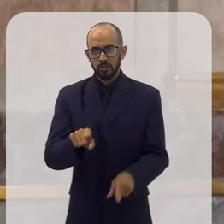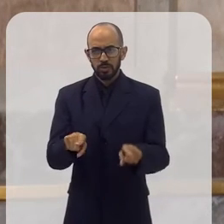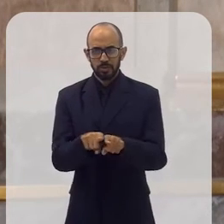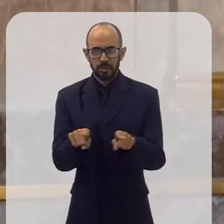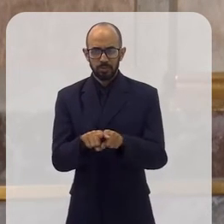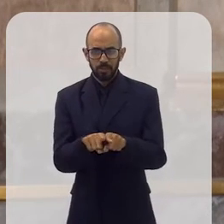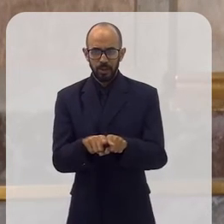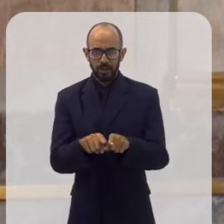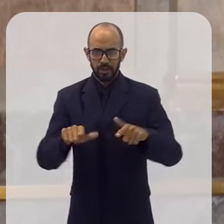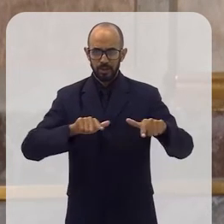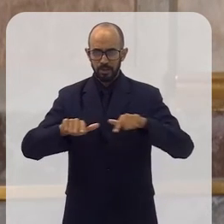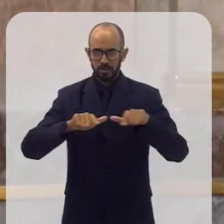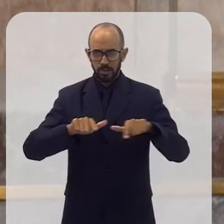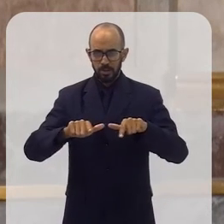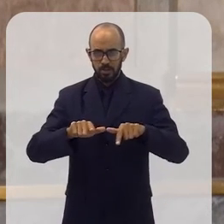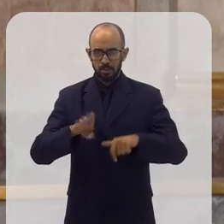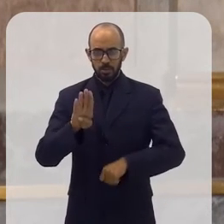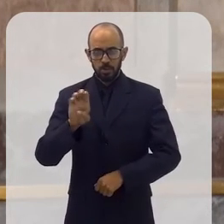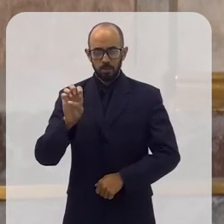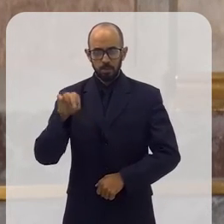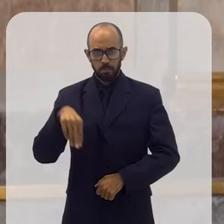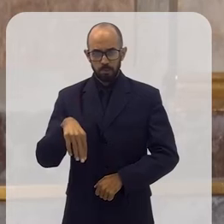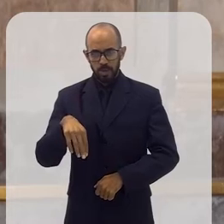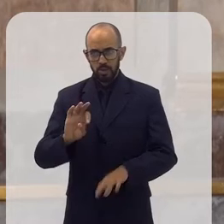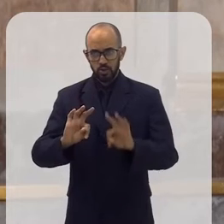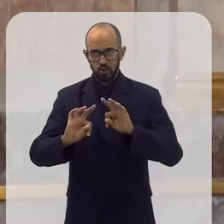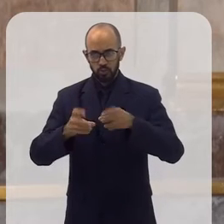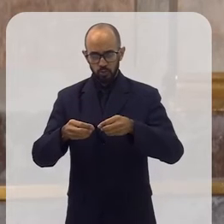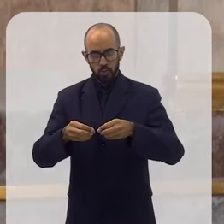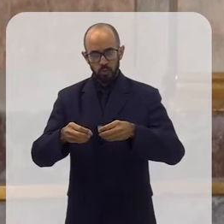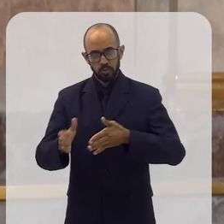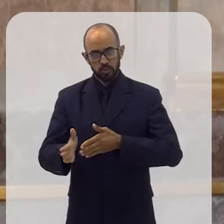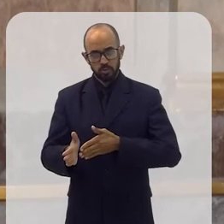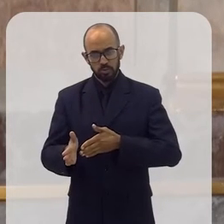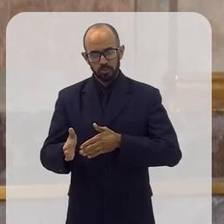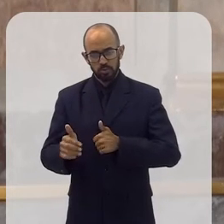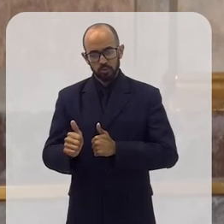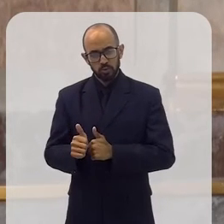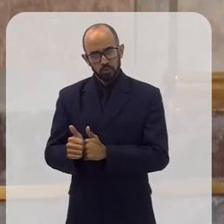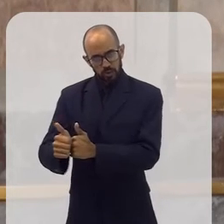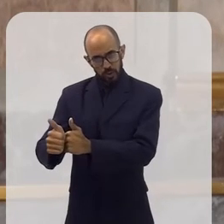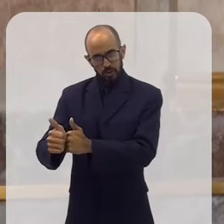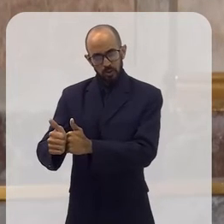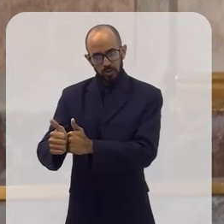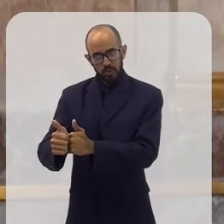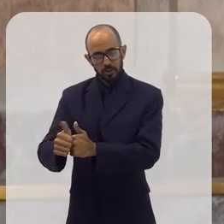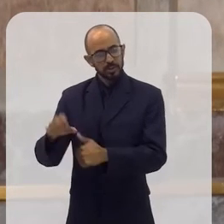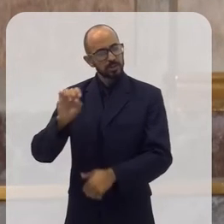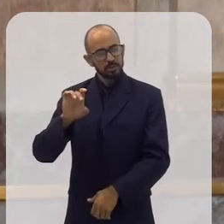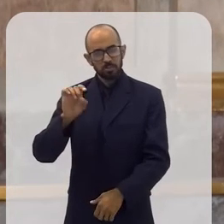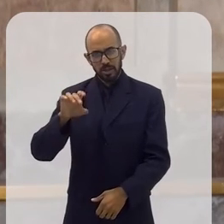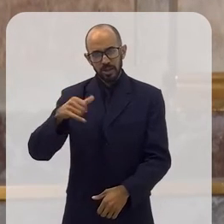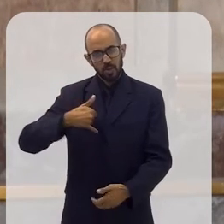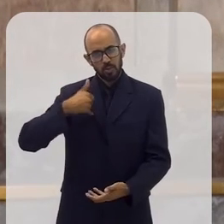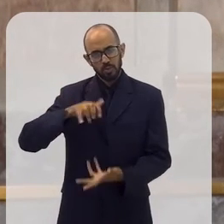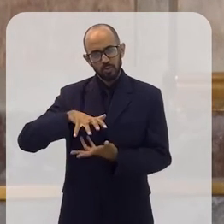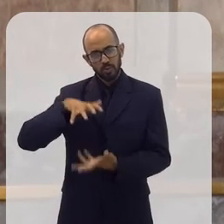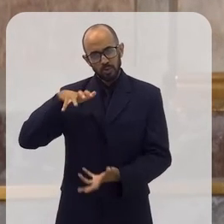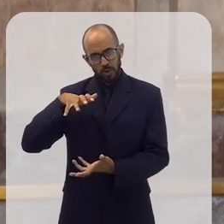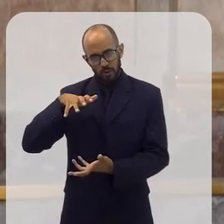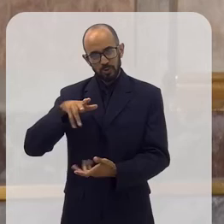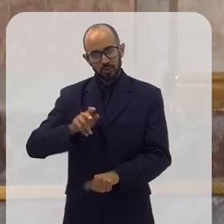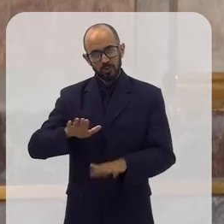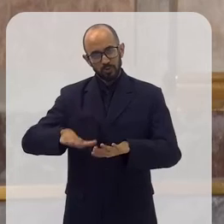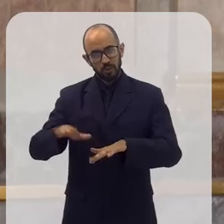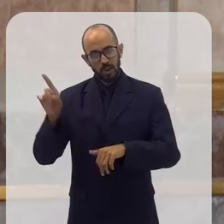continua trabalhando pelo bem de todos os fiéis, especialmente os idosos que eles estão cuidando